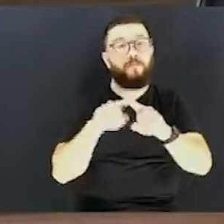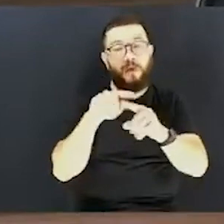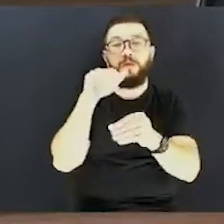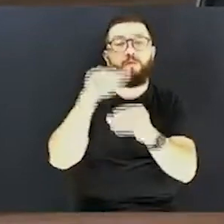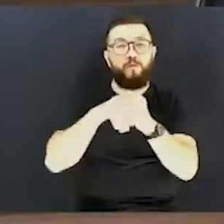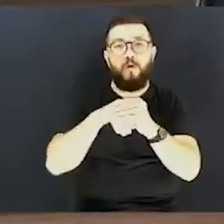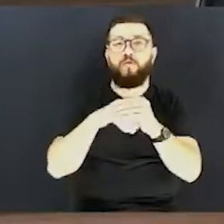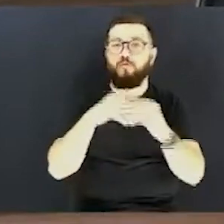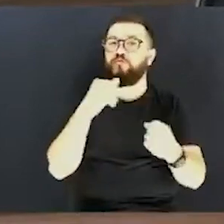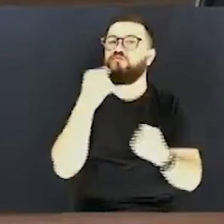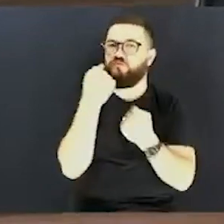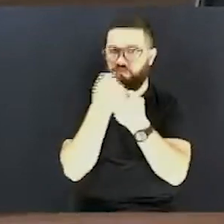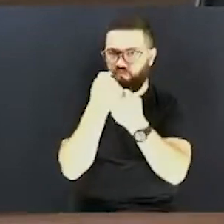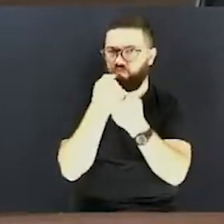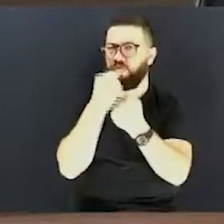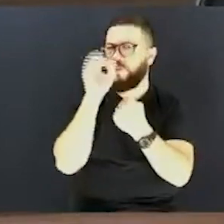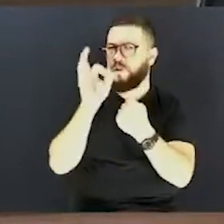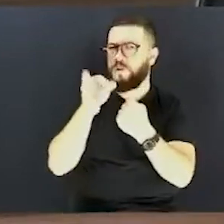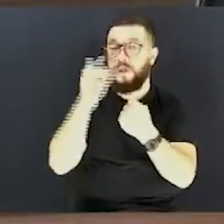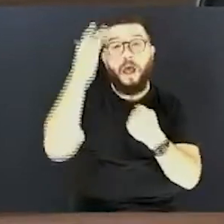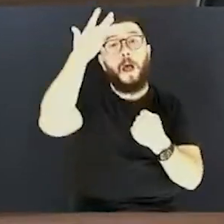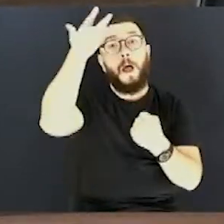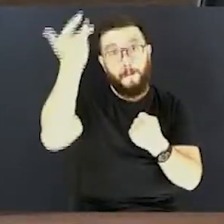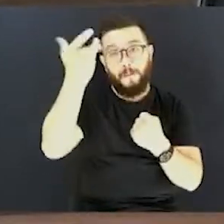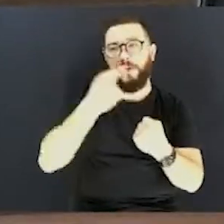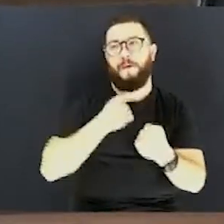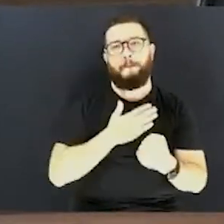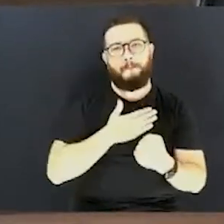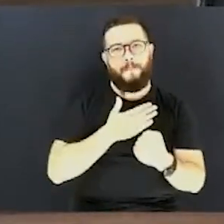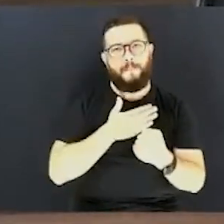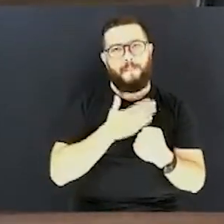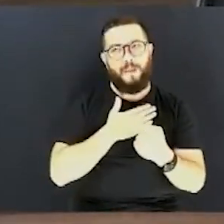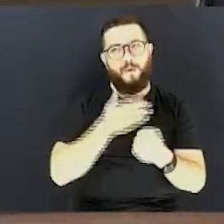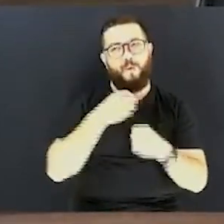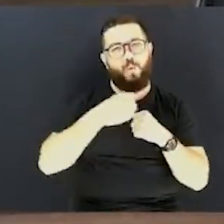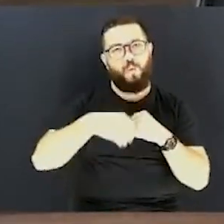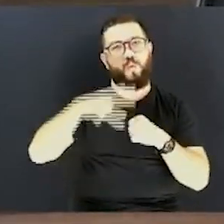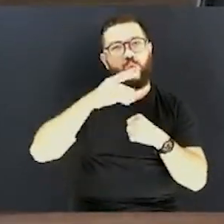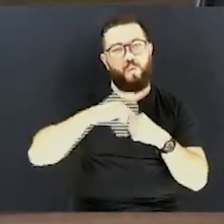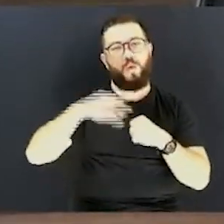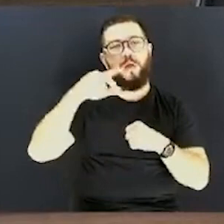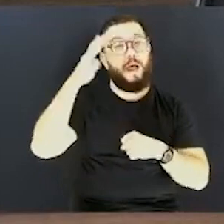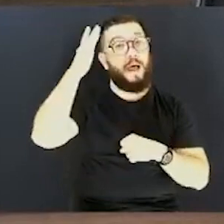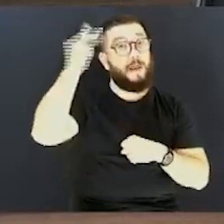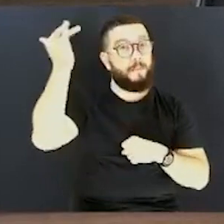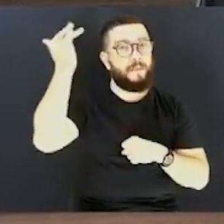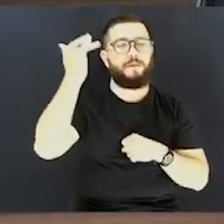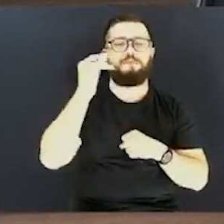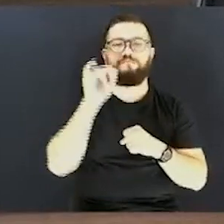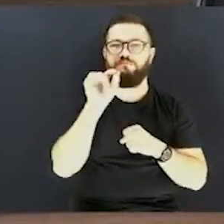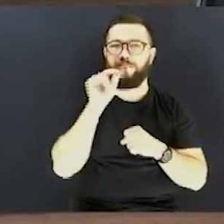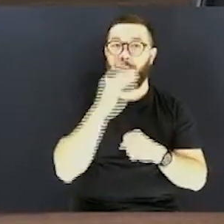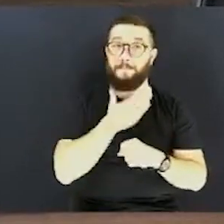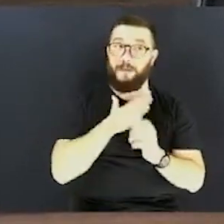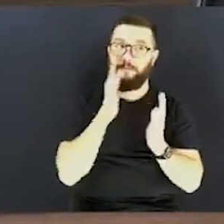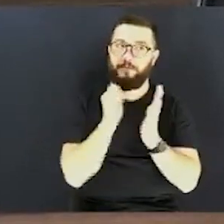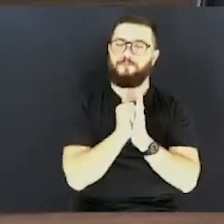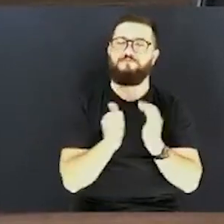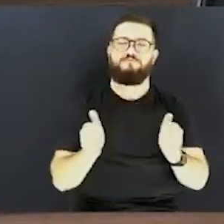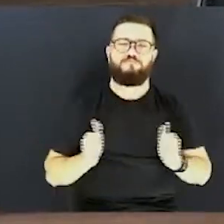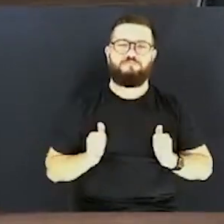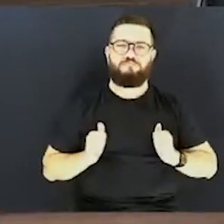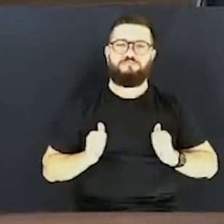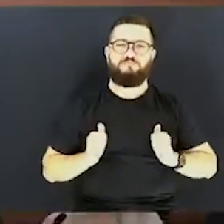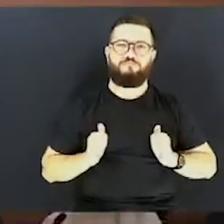favoravelmente. Amanhã faremos os nossos apontamentos. Então, retiro a minha inscrição.